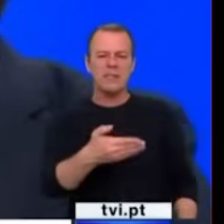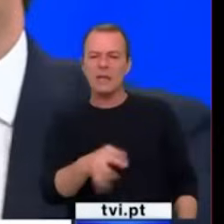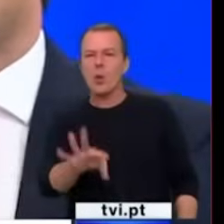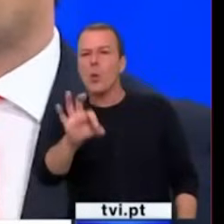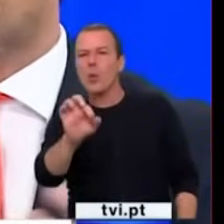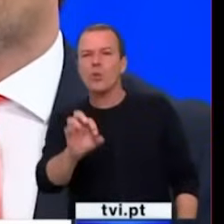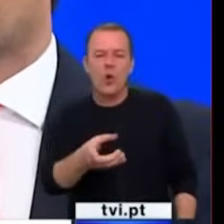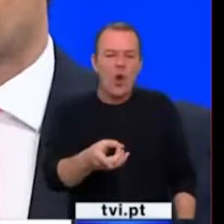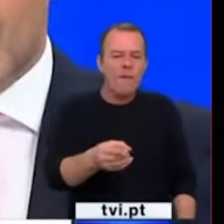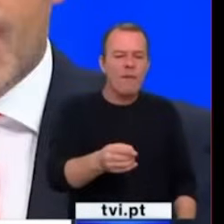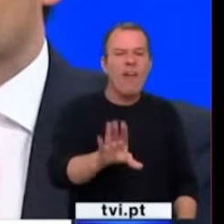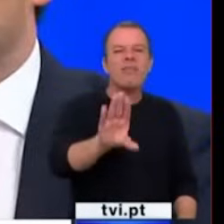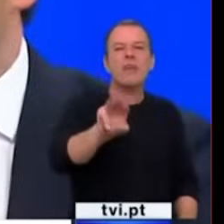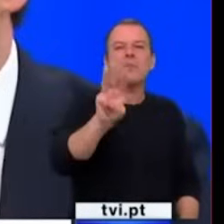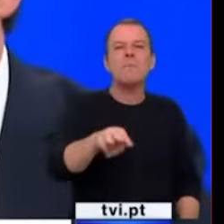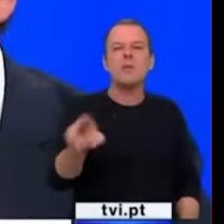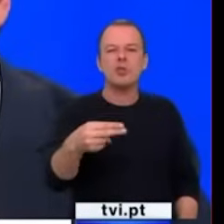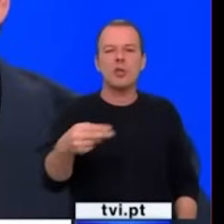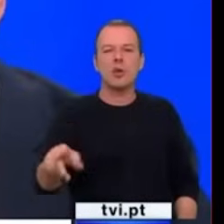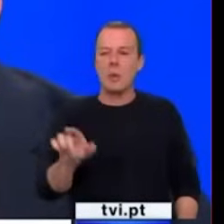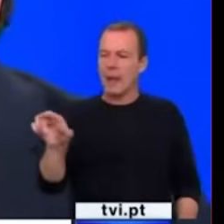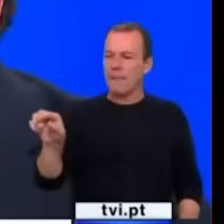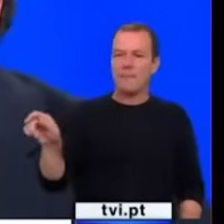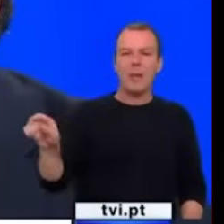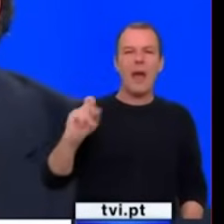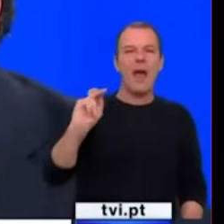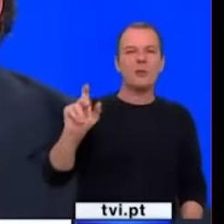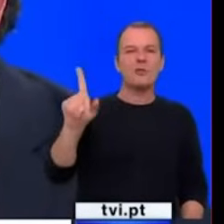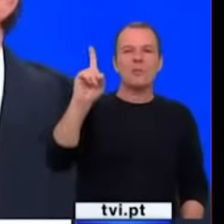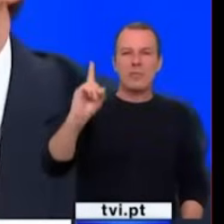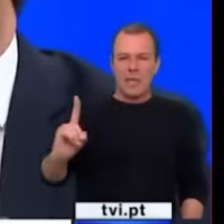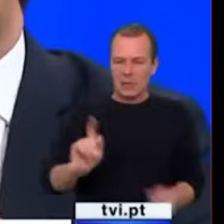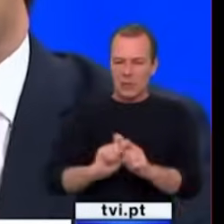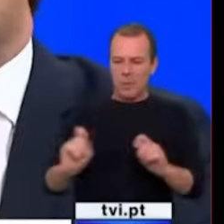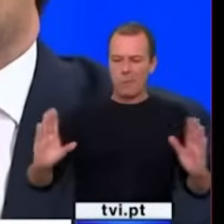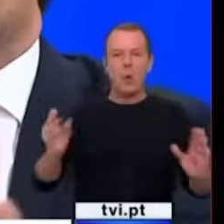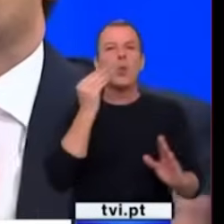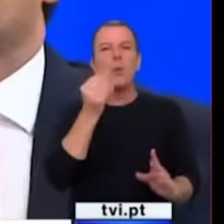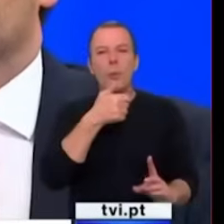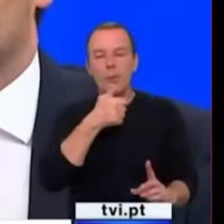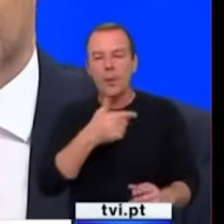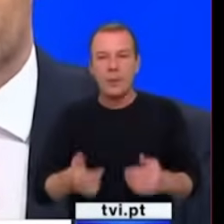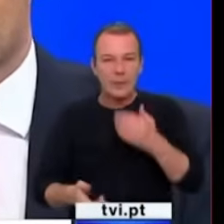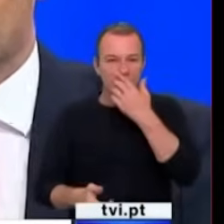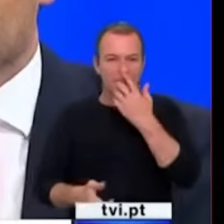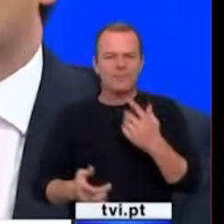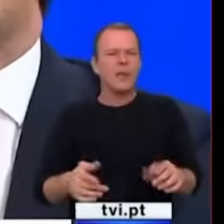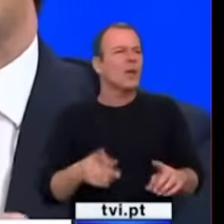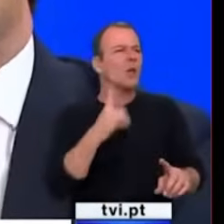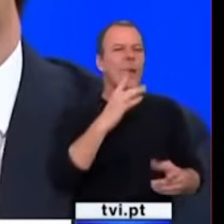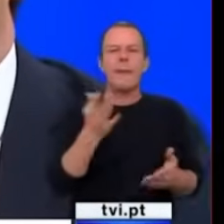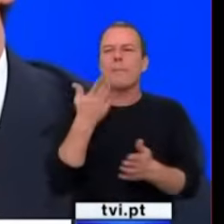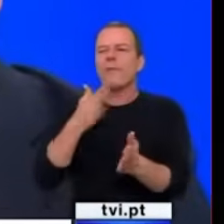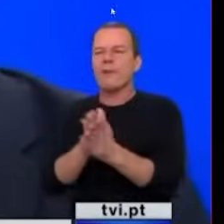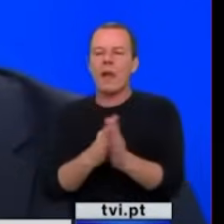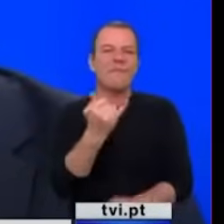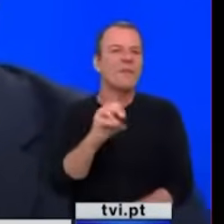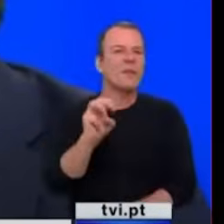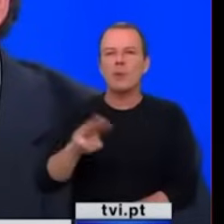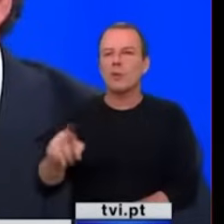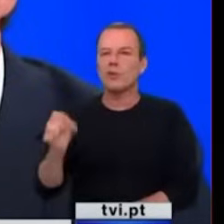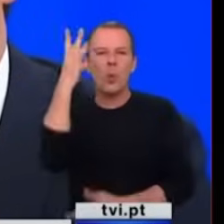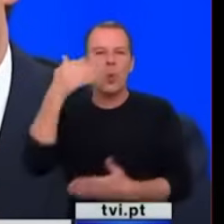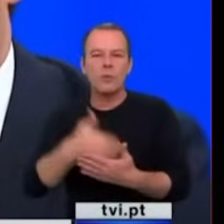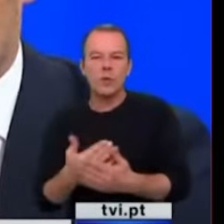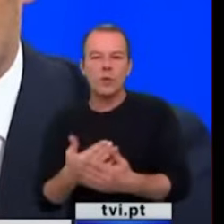10.000 milhões de euros em 6 anos mas quando olhamos para as contas do estado nós percebemos hoje e eu já nem vou aos 20.000 milhões da corrupção aos 80.000 milhões